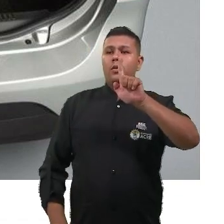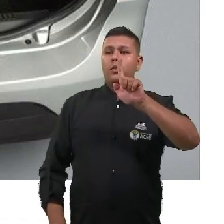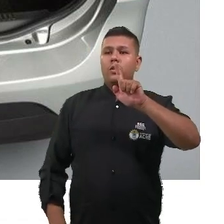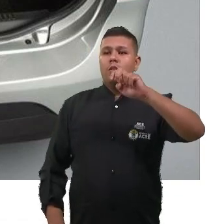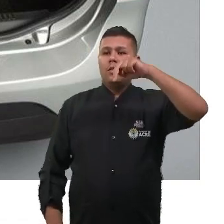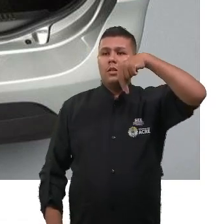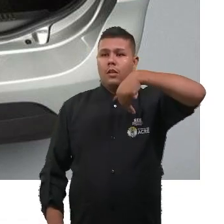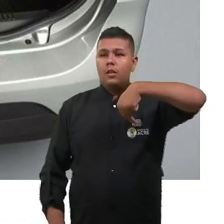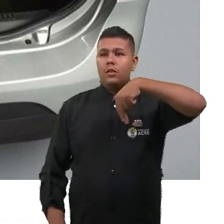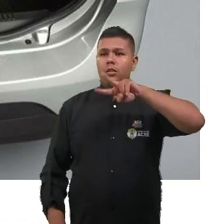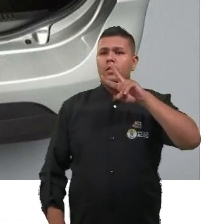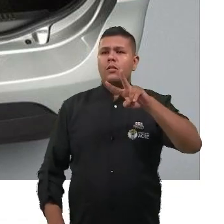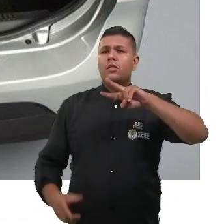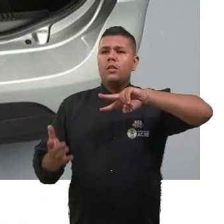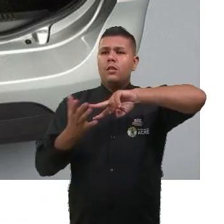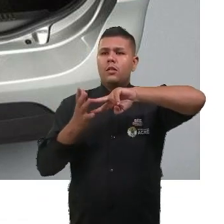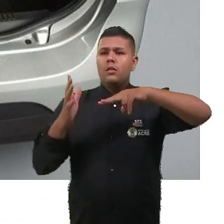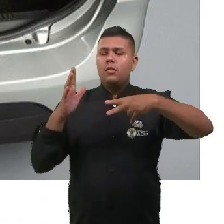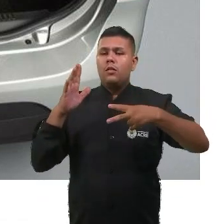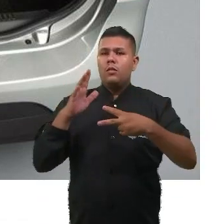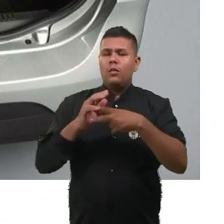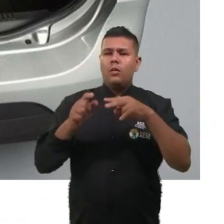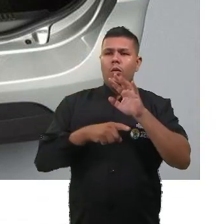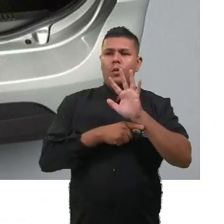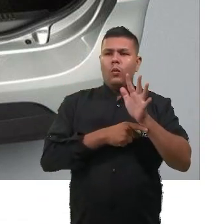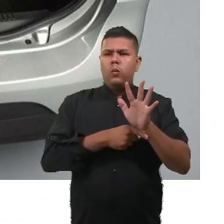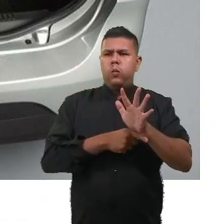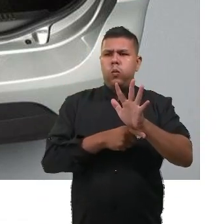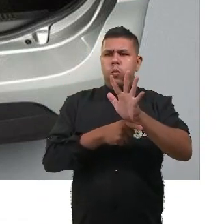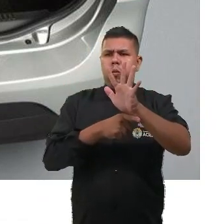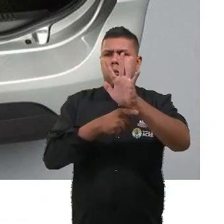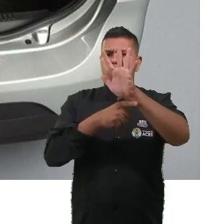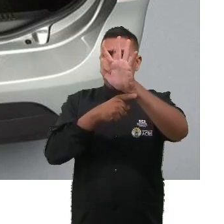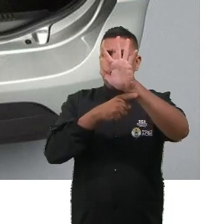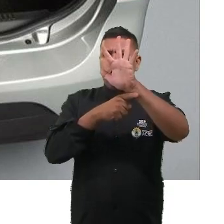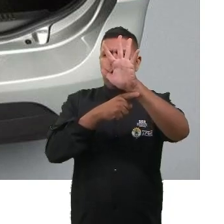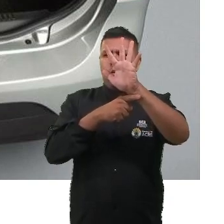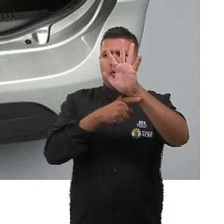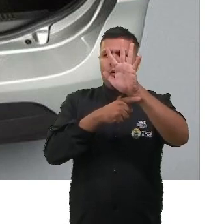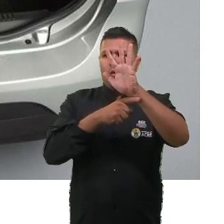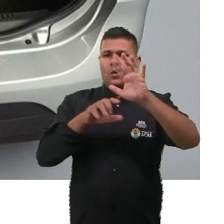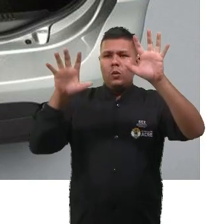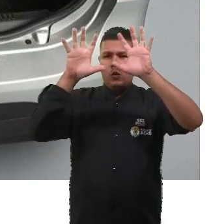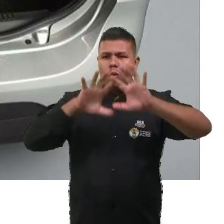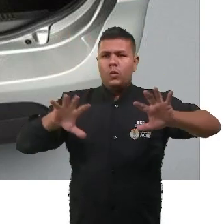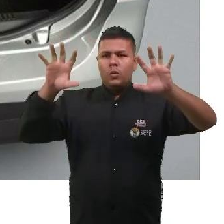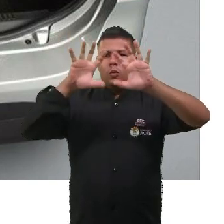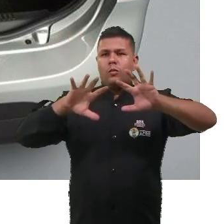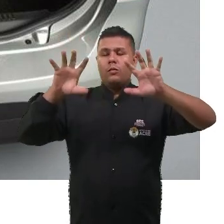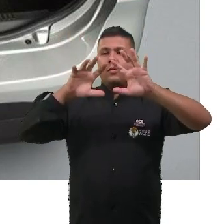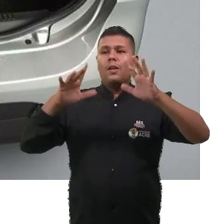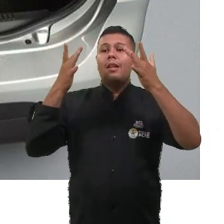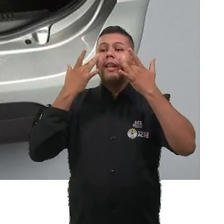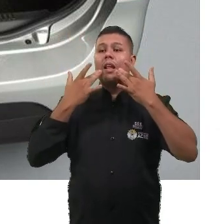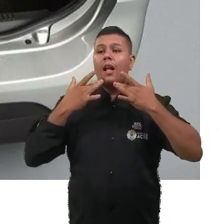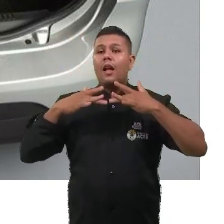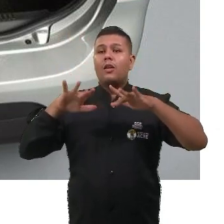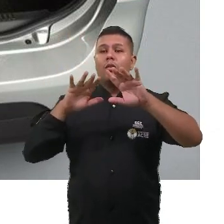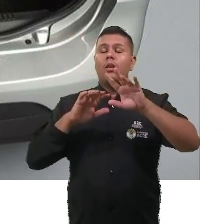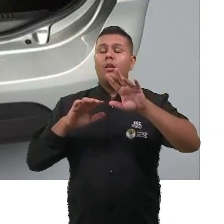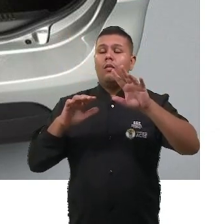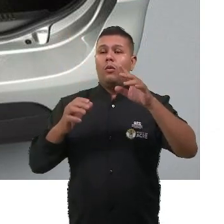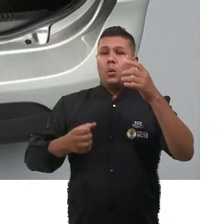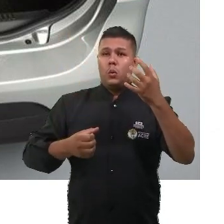pessoal? GNV é gás natural veicular. Esse gás natural veicular, ele